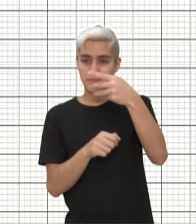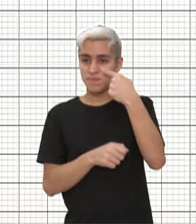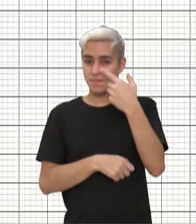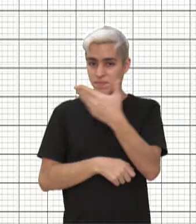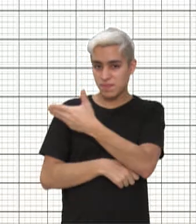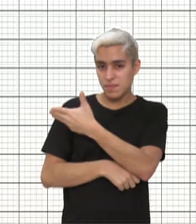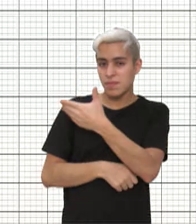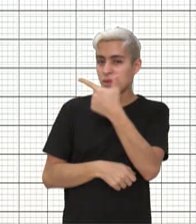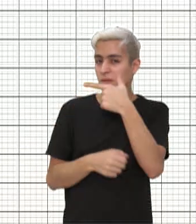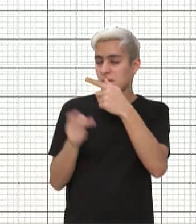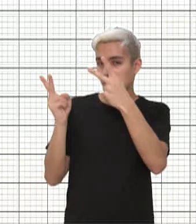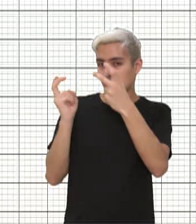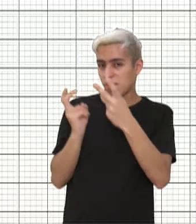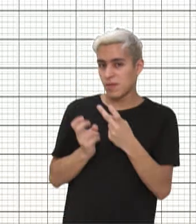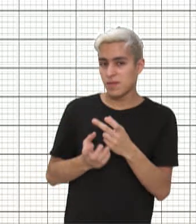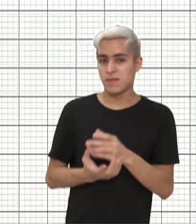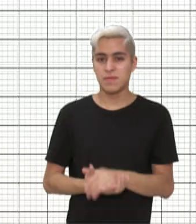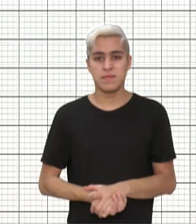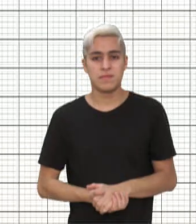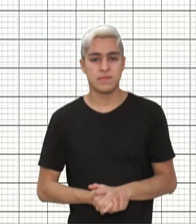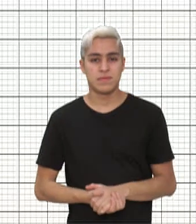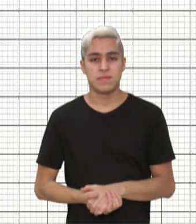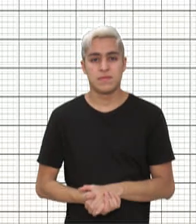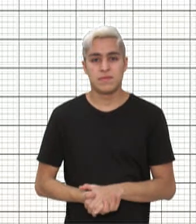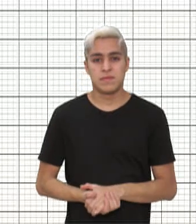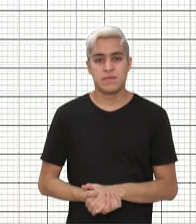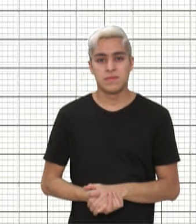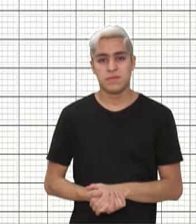você observar um pouquinho.